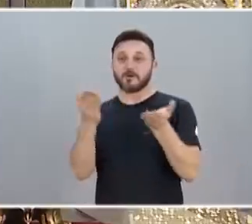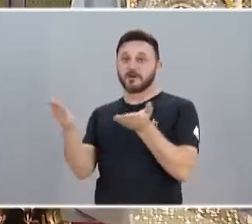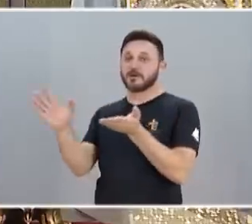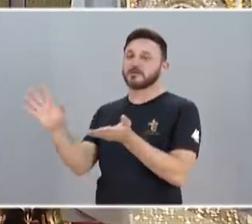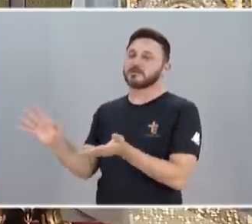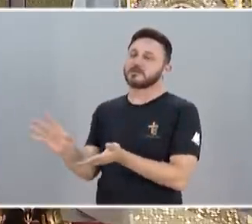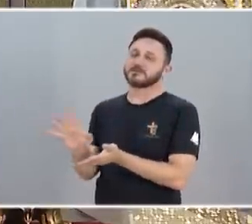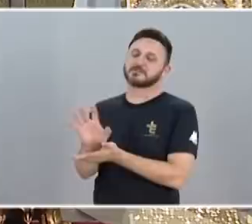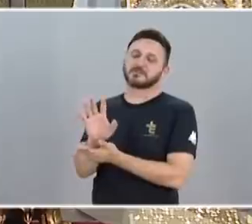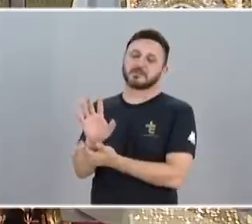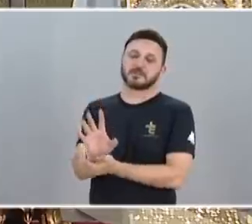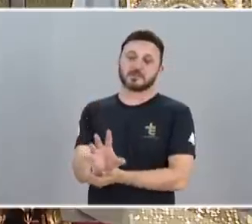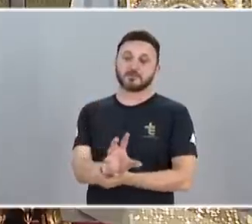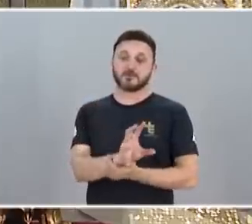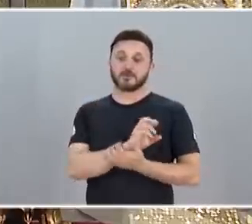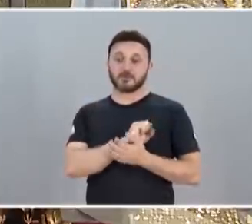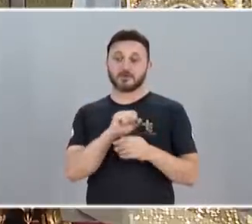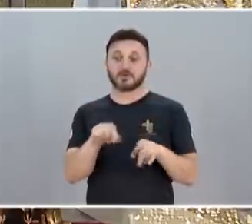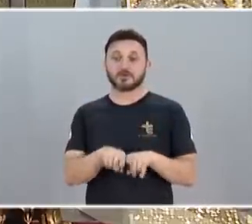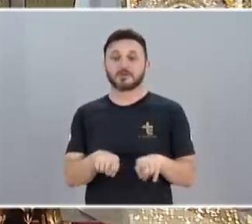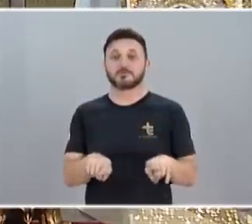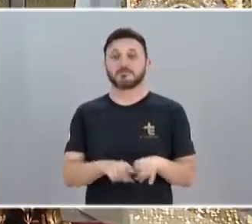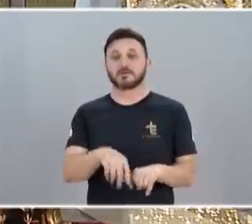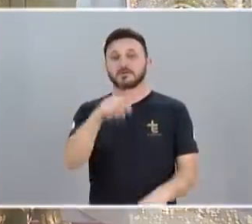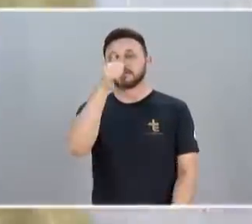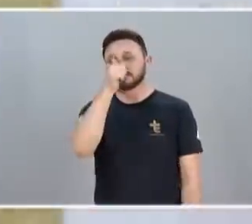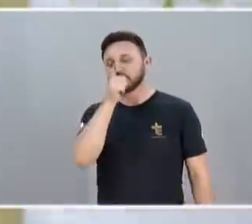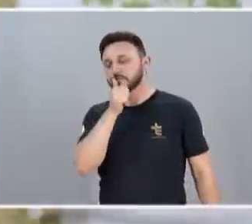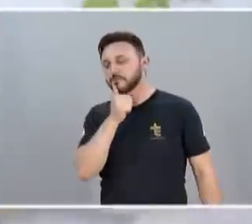como oferta de amor e